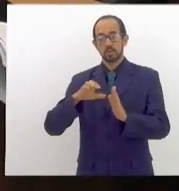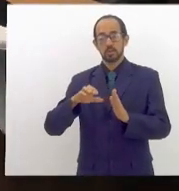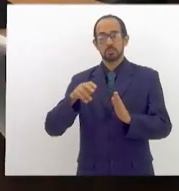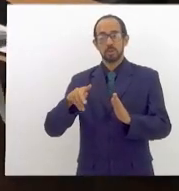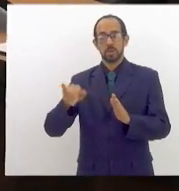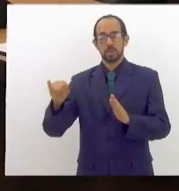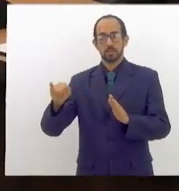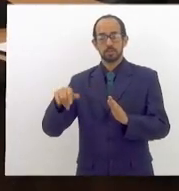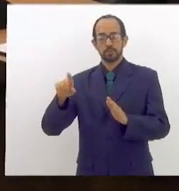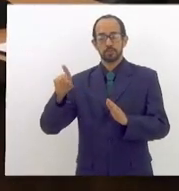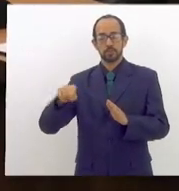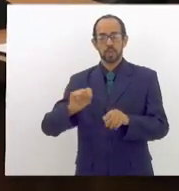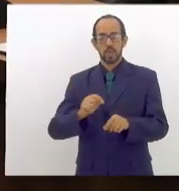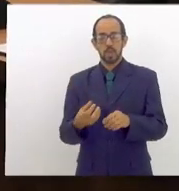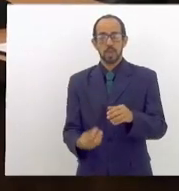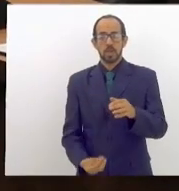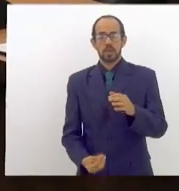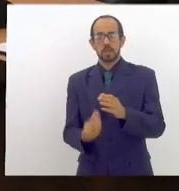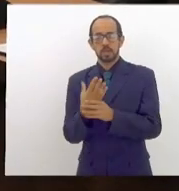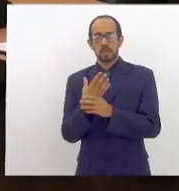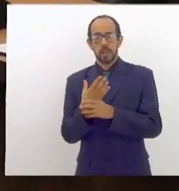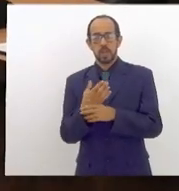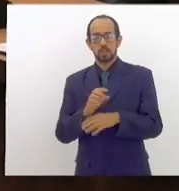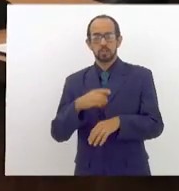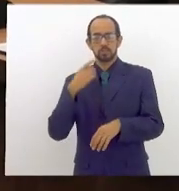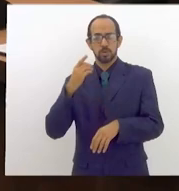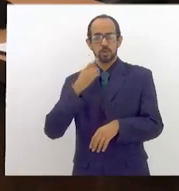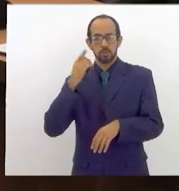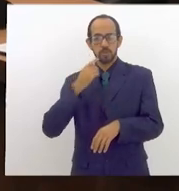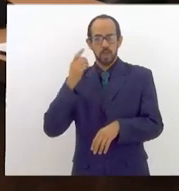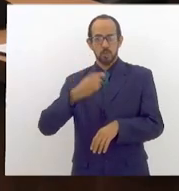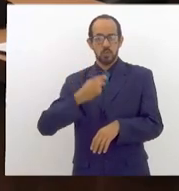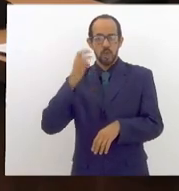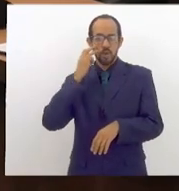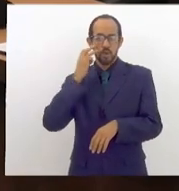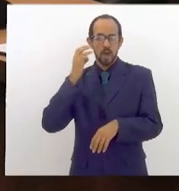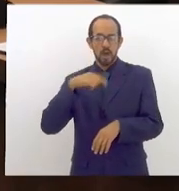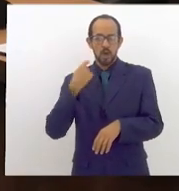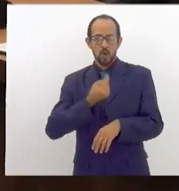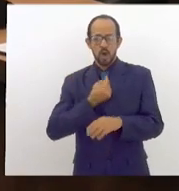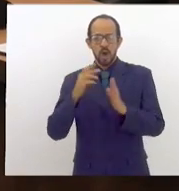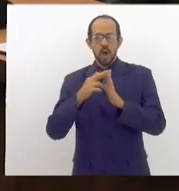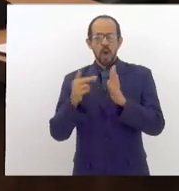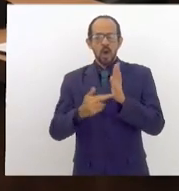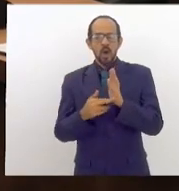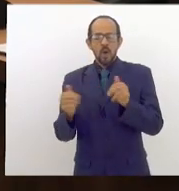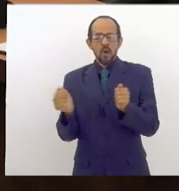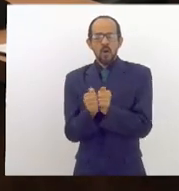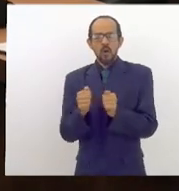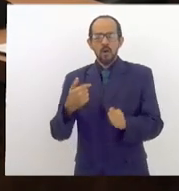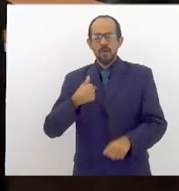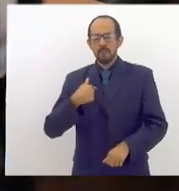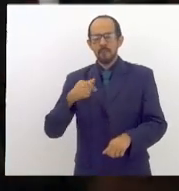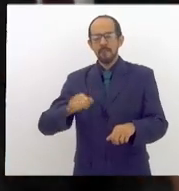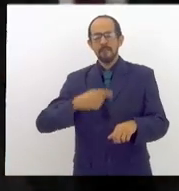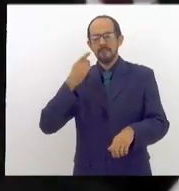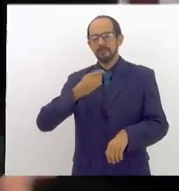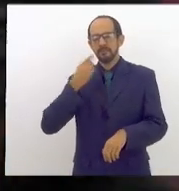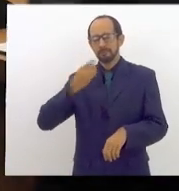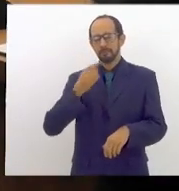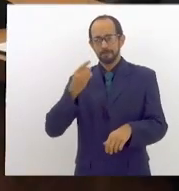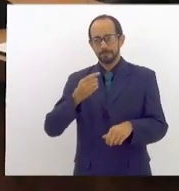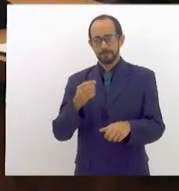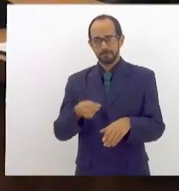relatório construído pelo Deputado valdério Carneiro nosso relator em conjunto com os deputados que compuseram a nossa CPI